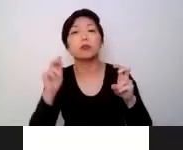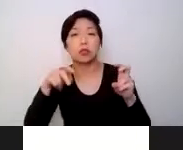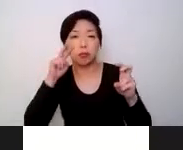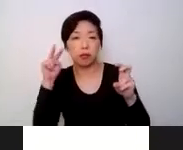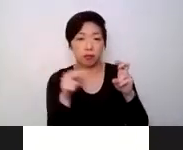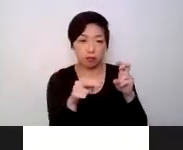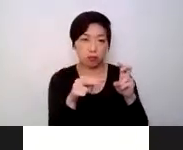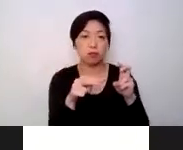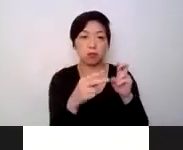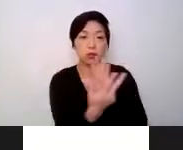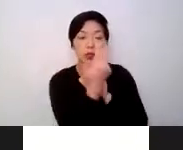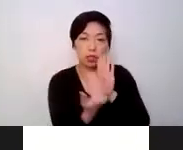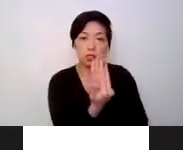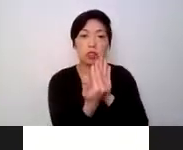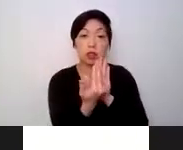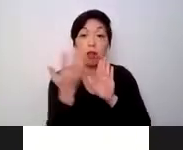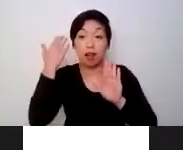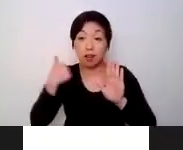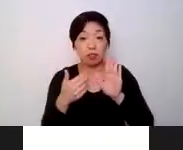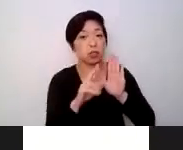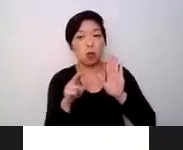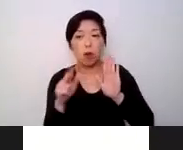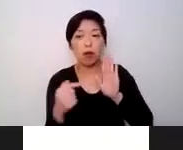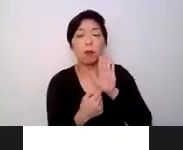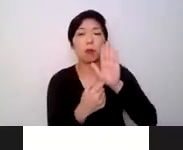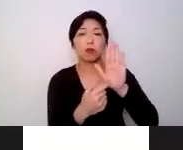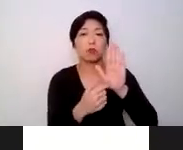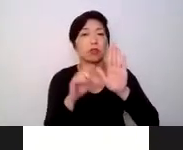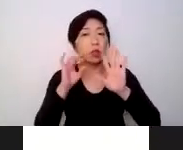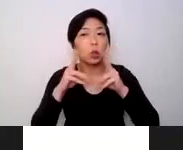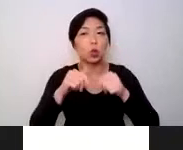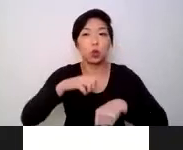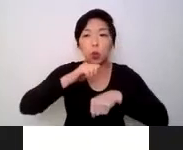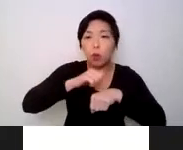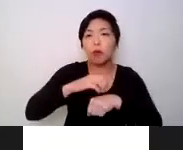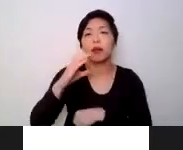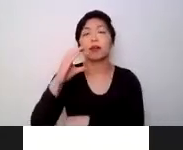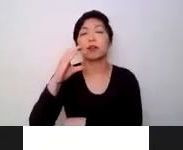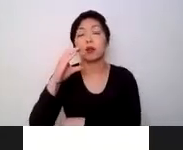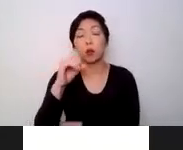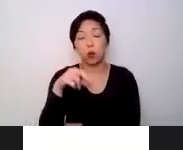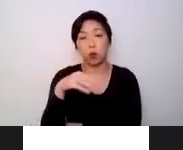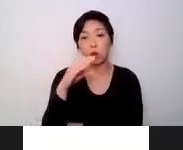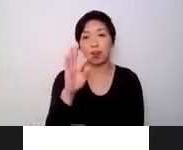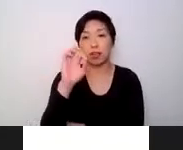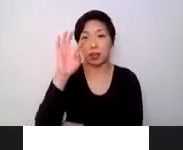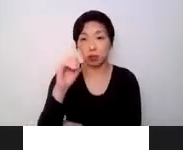desenho o MASP não era para ser em concreto aparente ele era para ser todo revestido em mármore somente com uma fita